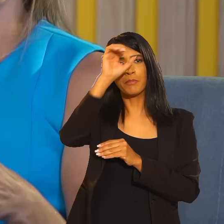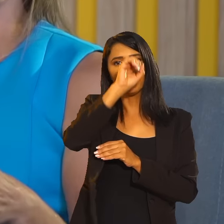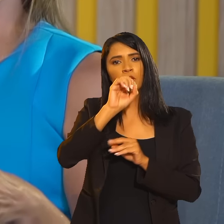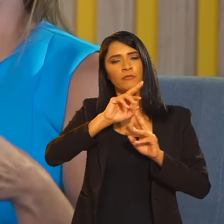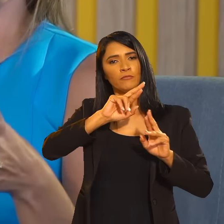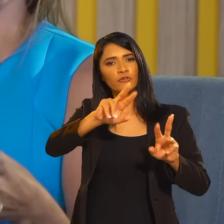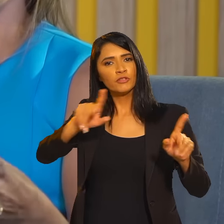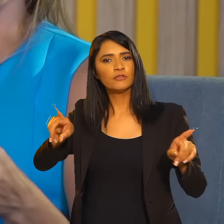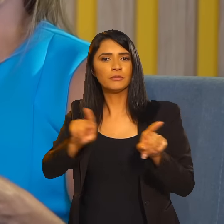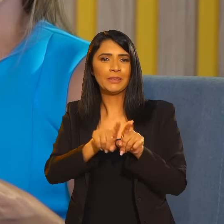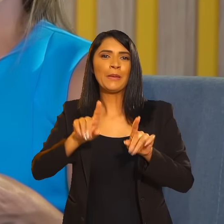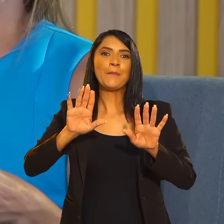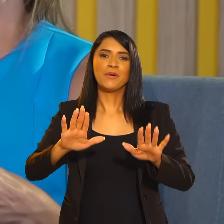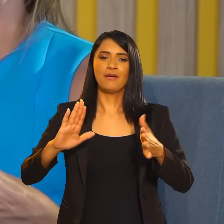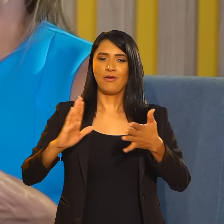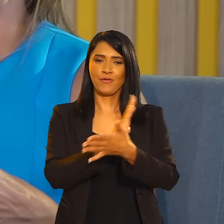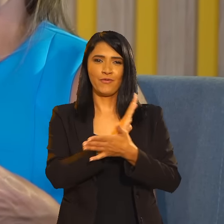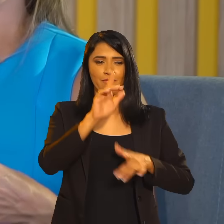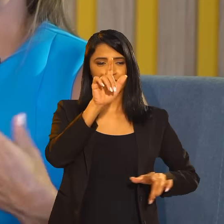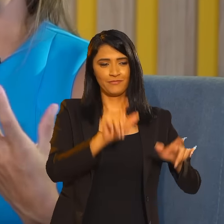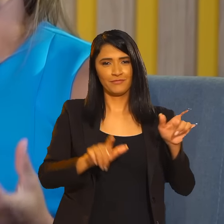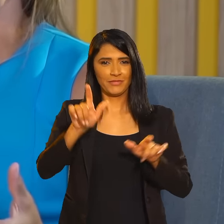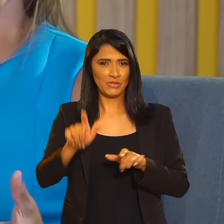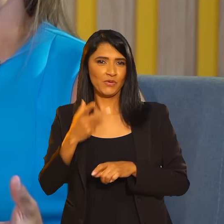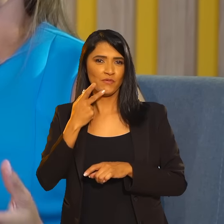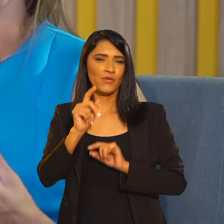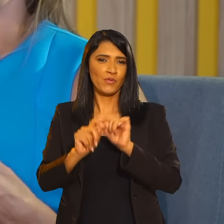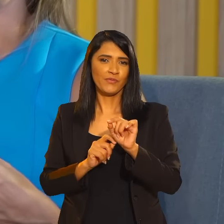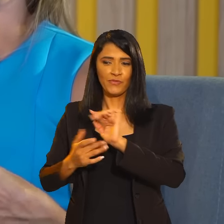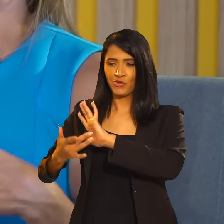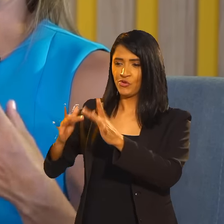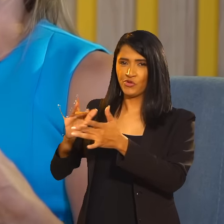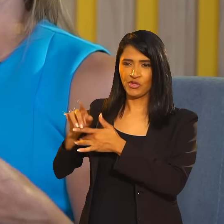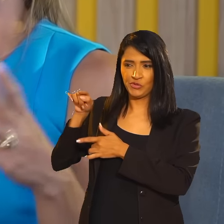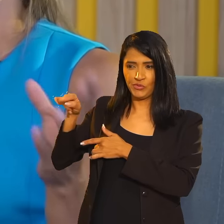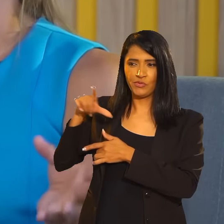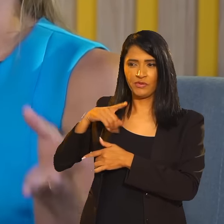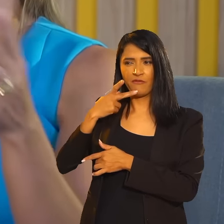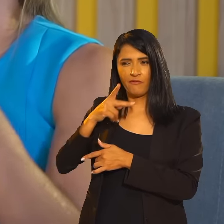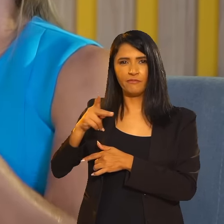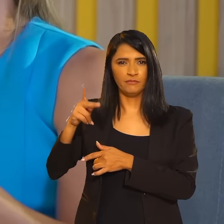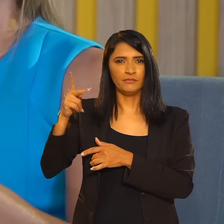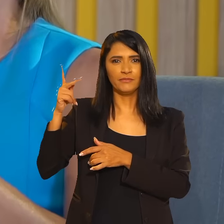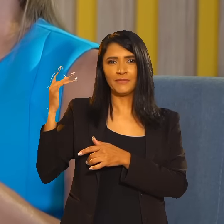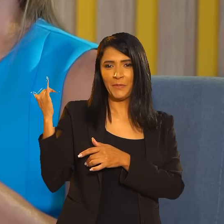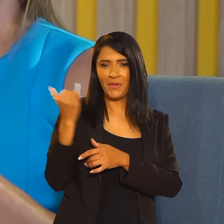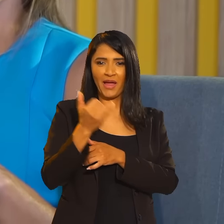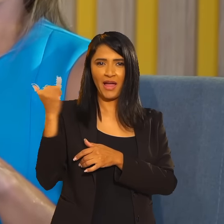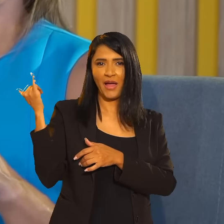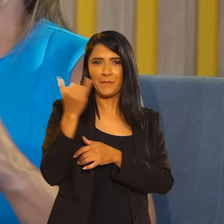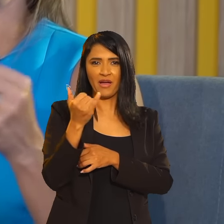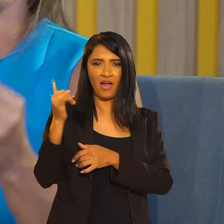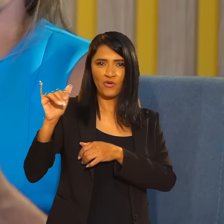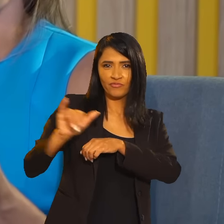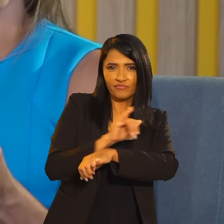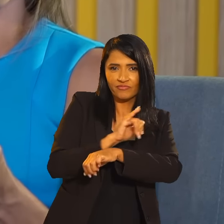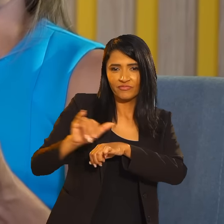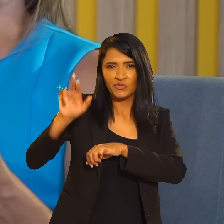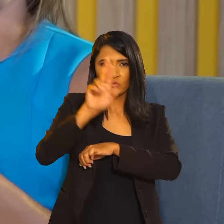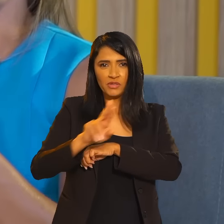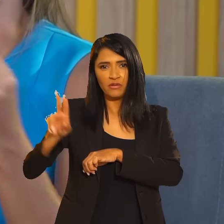engraçado é que algumas pessoas falam, né? Dizem que Jesus falava por meio de parábolas como uma